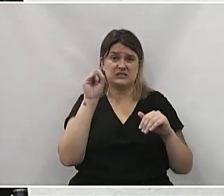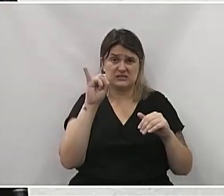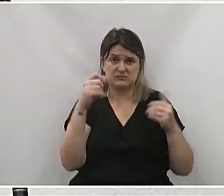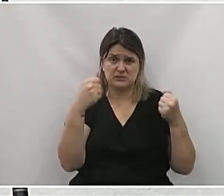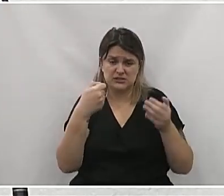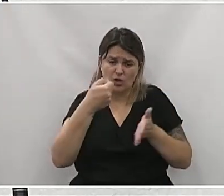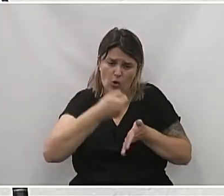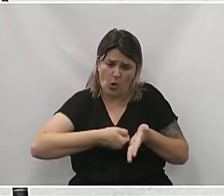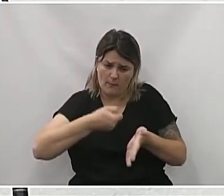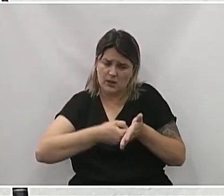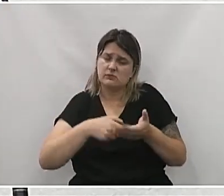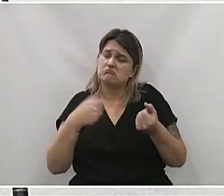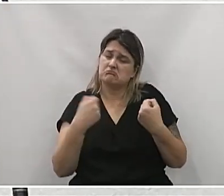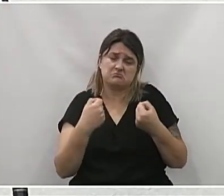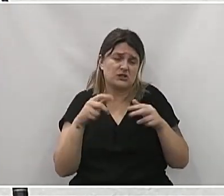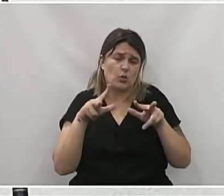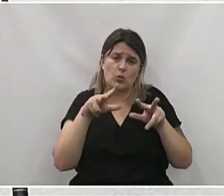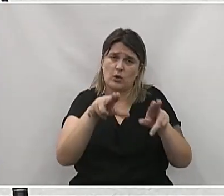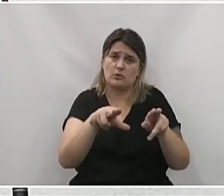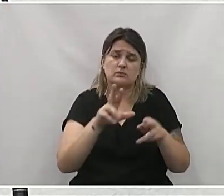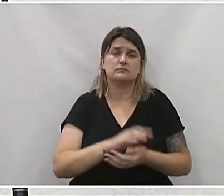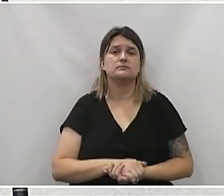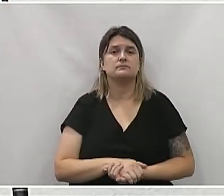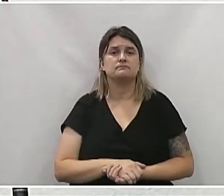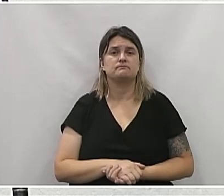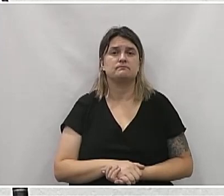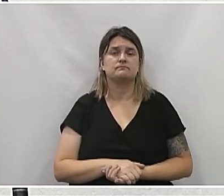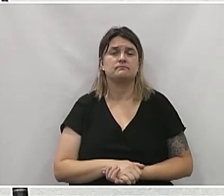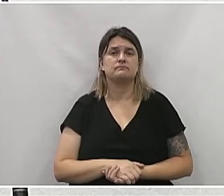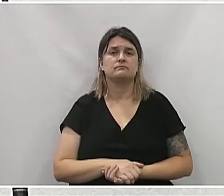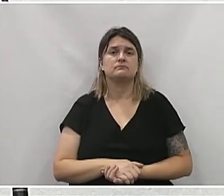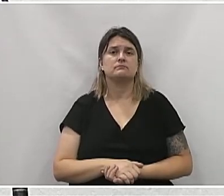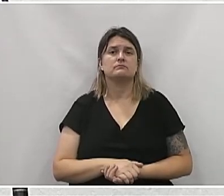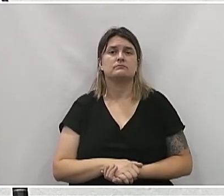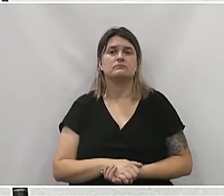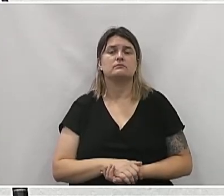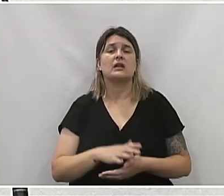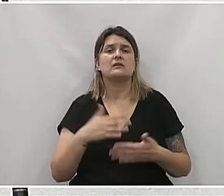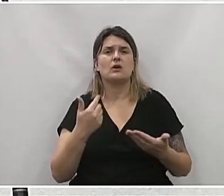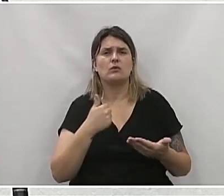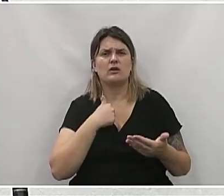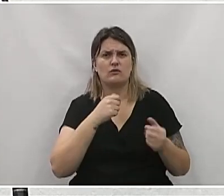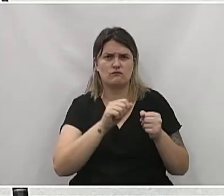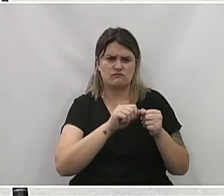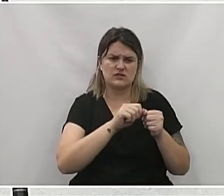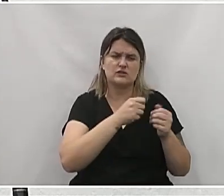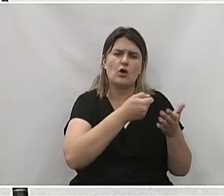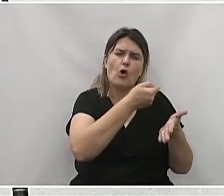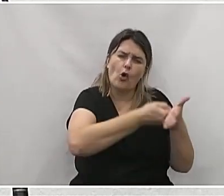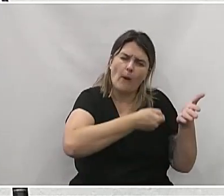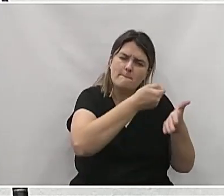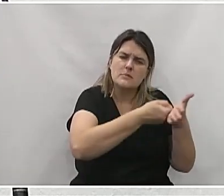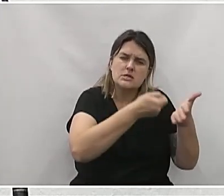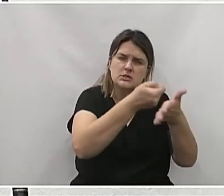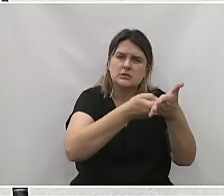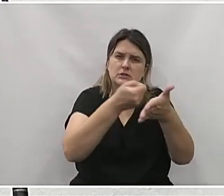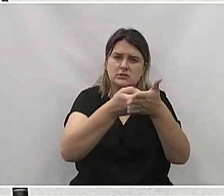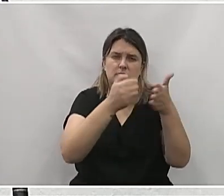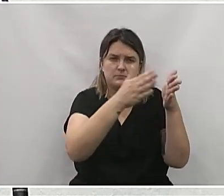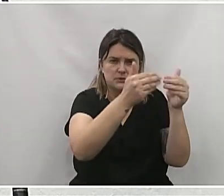ser cobrado, tem que ser cobrado. E nesse meio termo ao qual eu estava fazendo algumas cobranças,